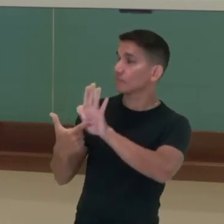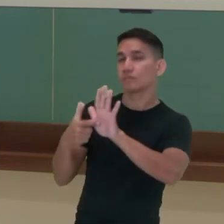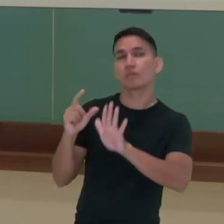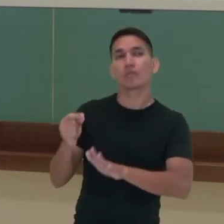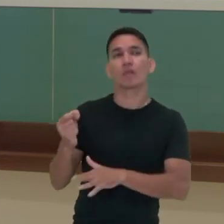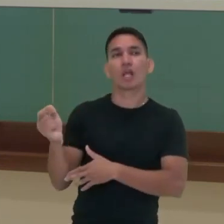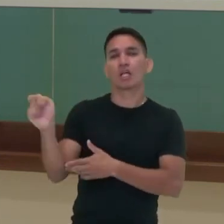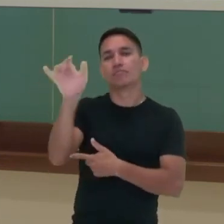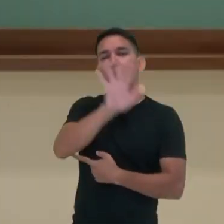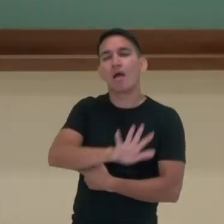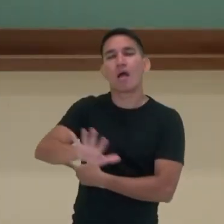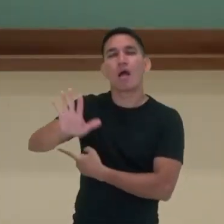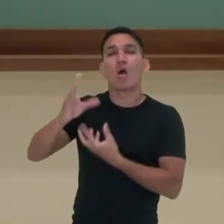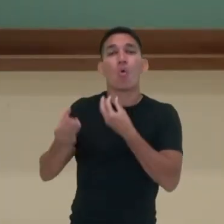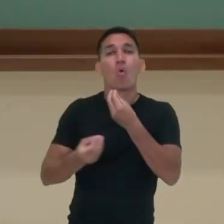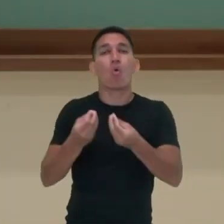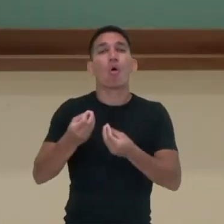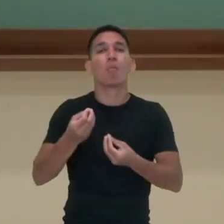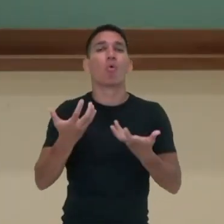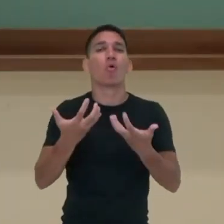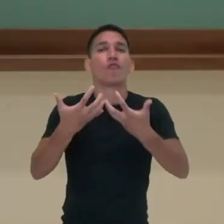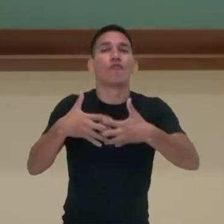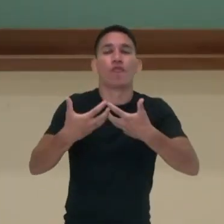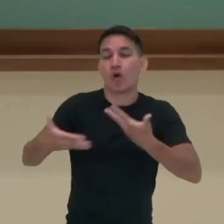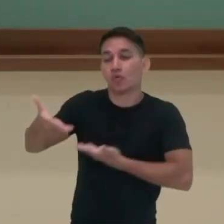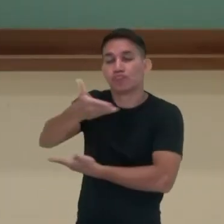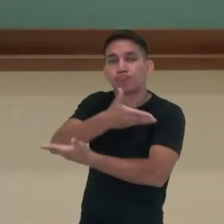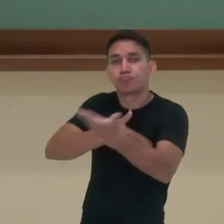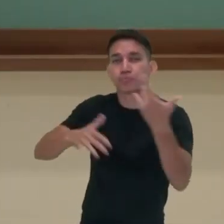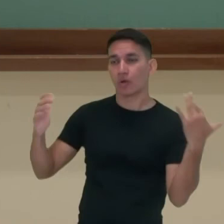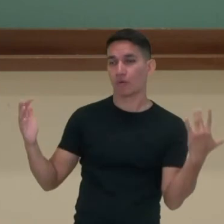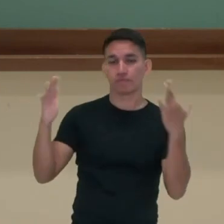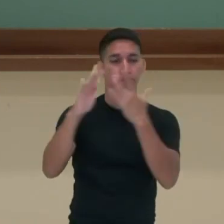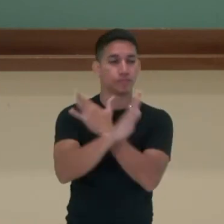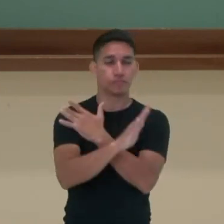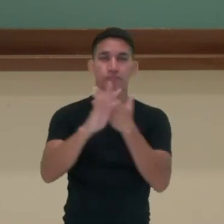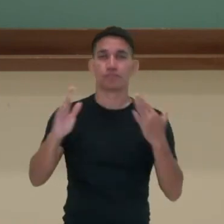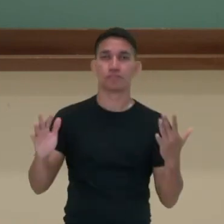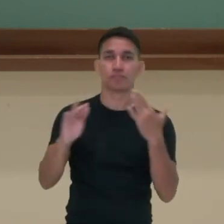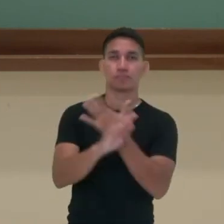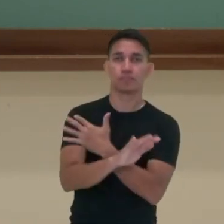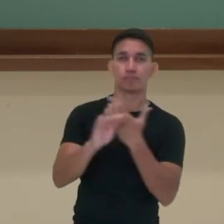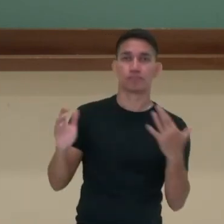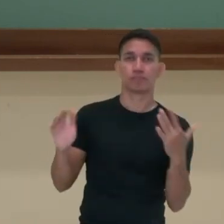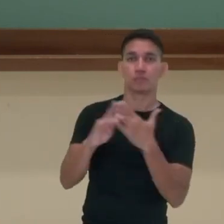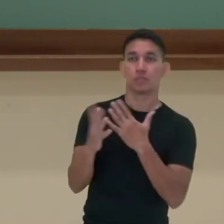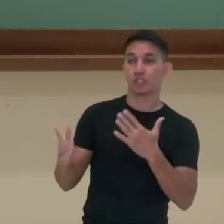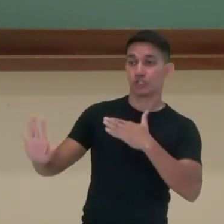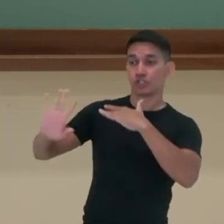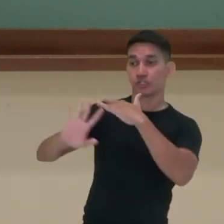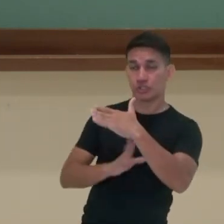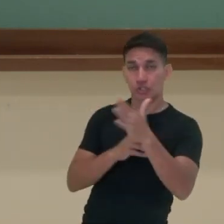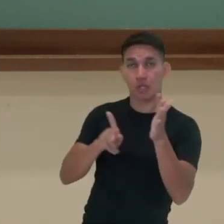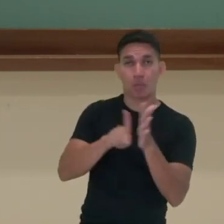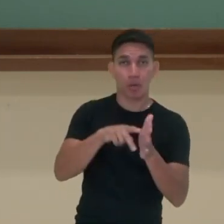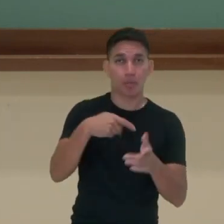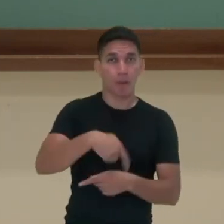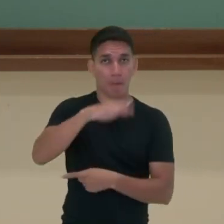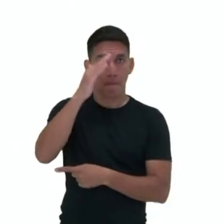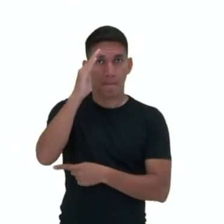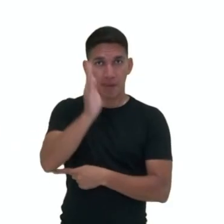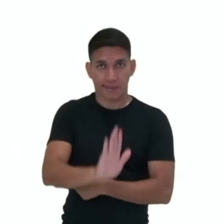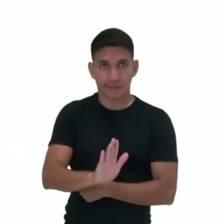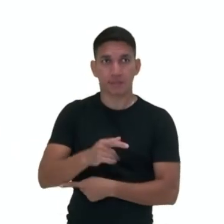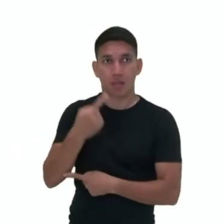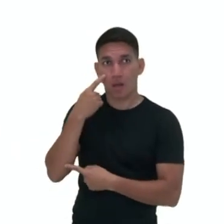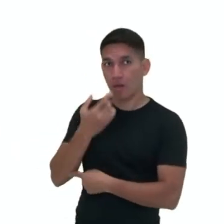mostrando, no geral, como é que está esse fluxo, né, de pessoas que imigraram ou estão imigrando para o Brasil. Reparei, né, pessoas